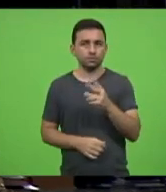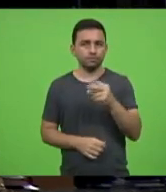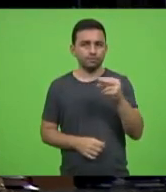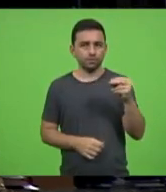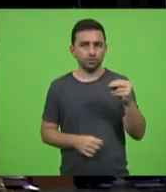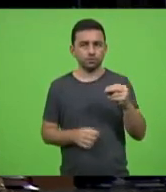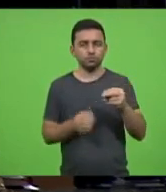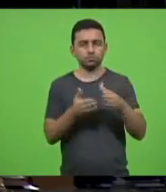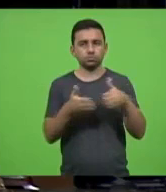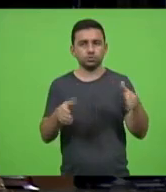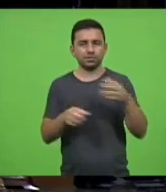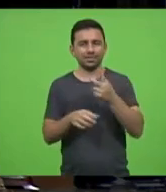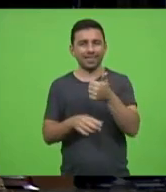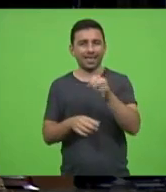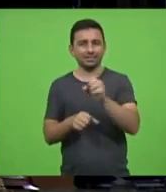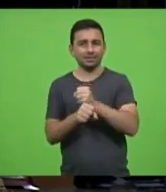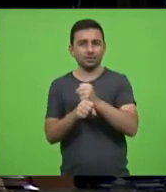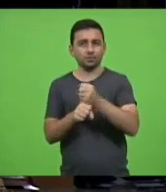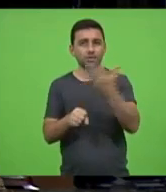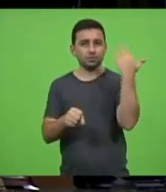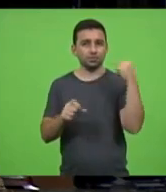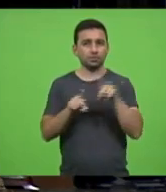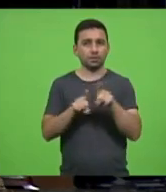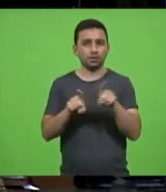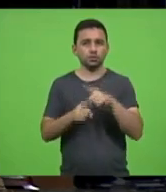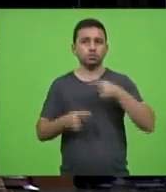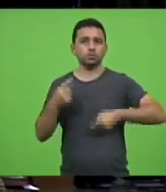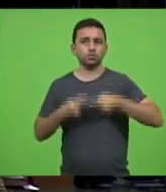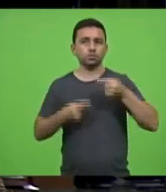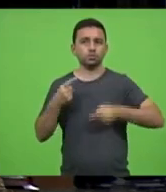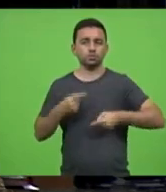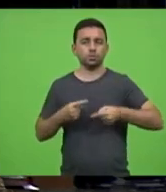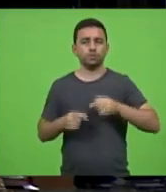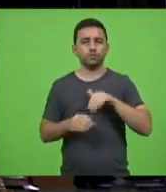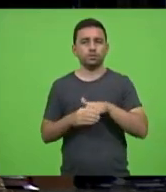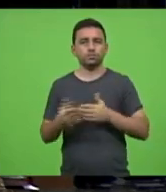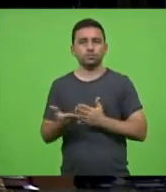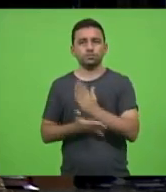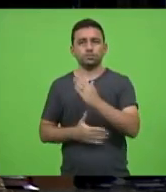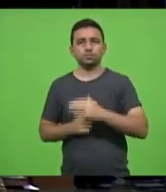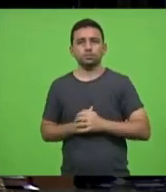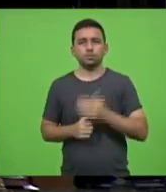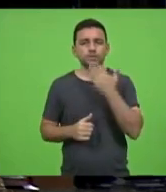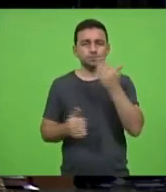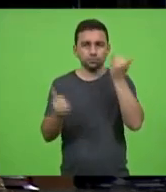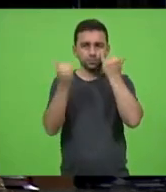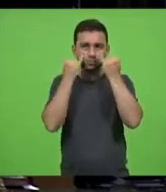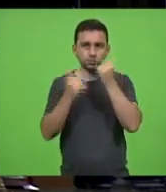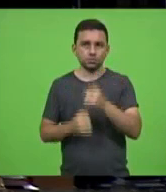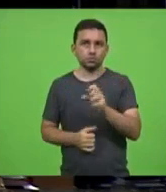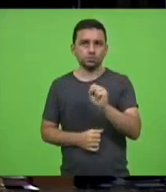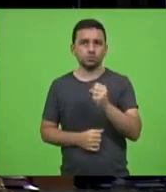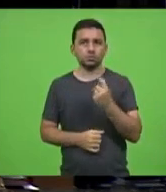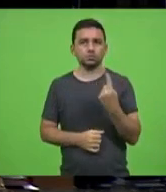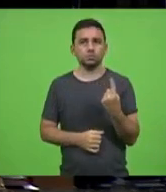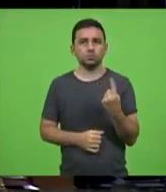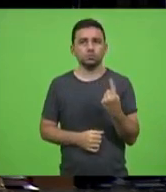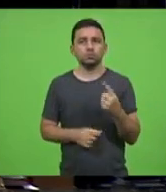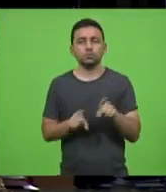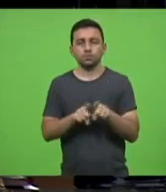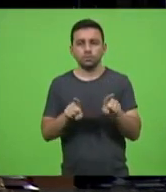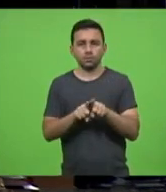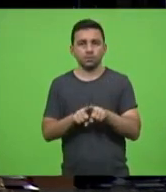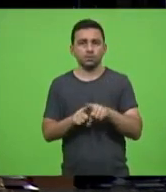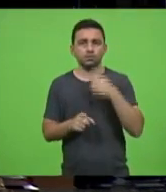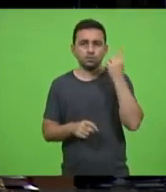10 anos anteriores em discussão não havendo em votação está aprovado pedindo informação 181 também deputado